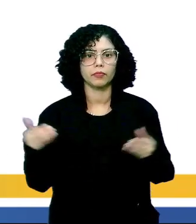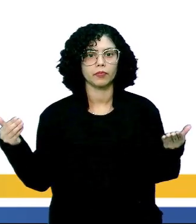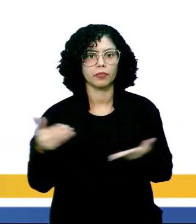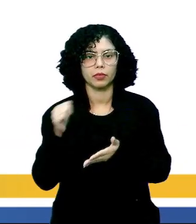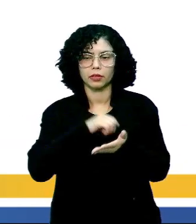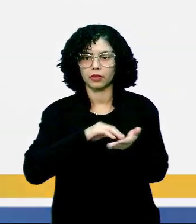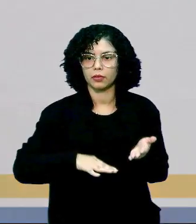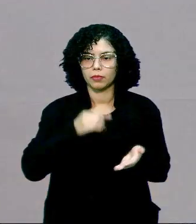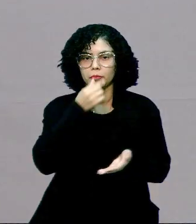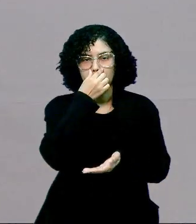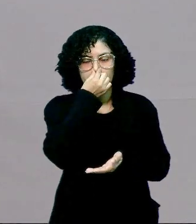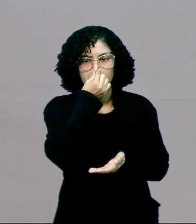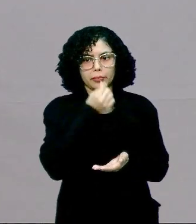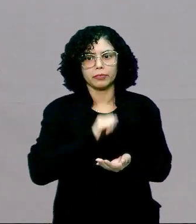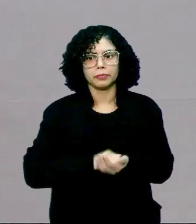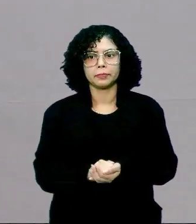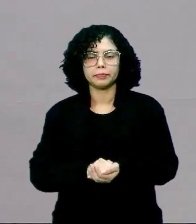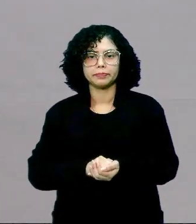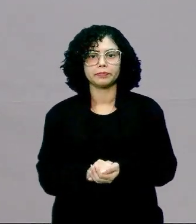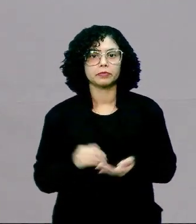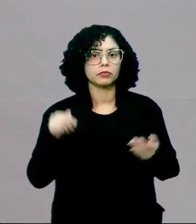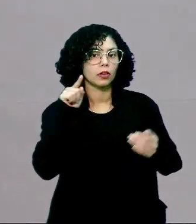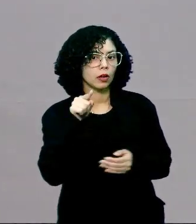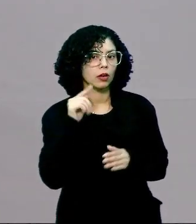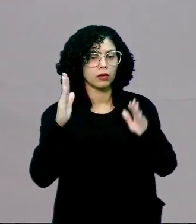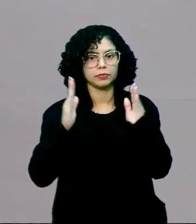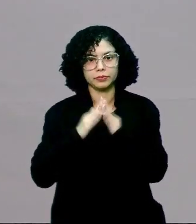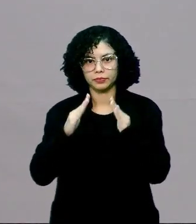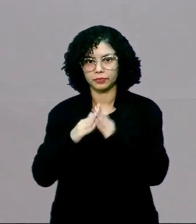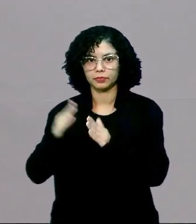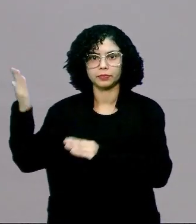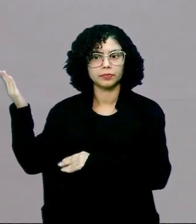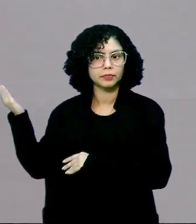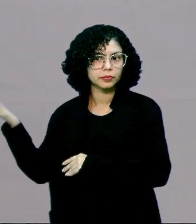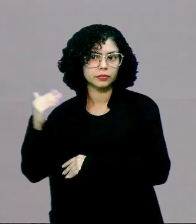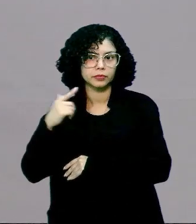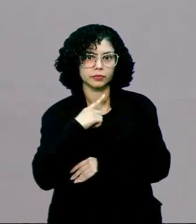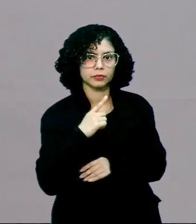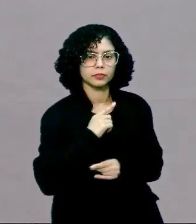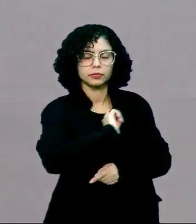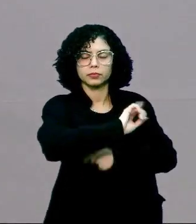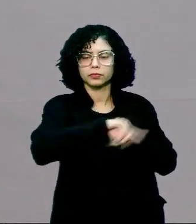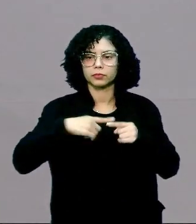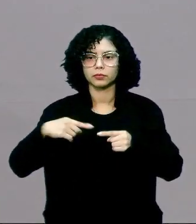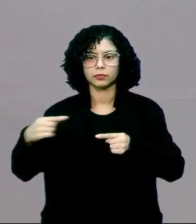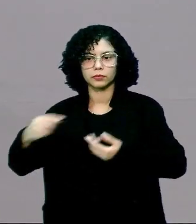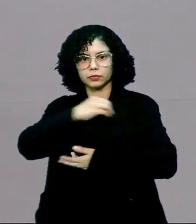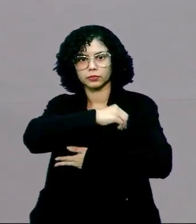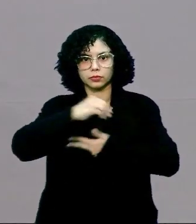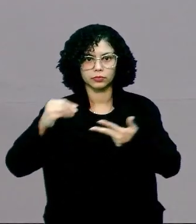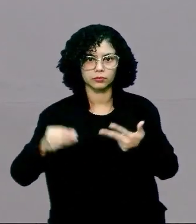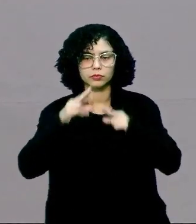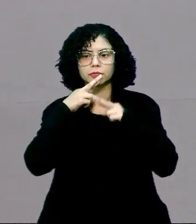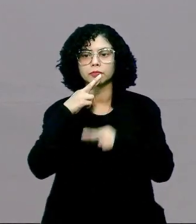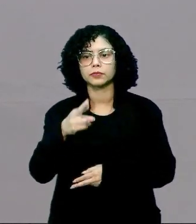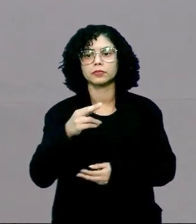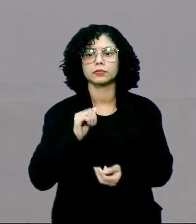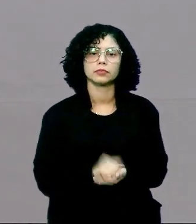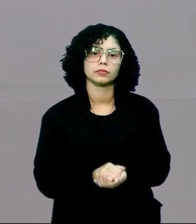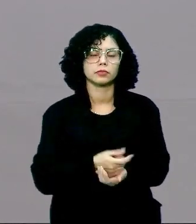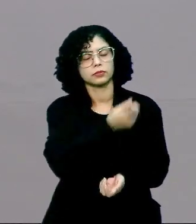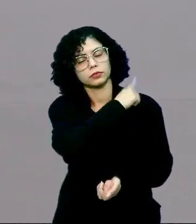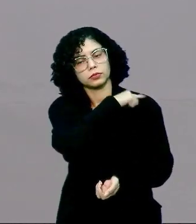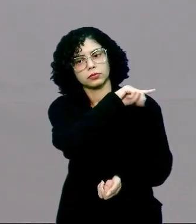Agora vamos aos nossos exercícios. Aí em casa, você vai ter o livro Resolve Enem do